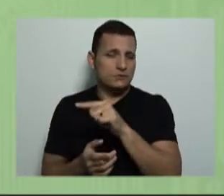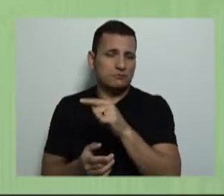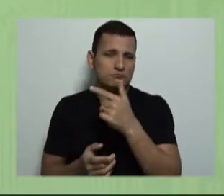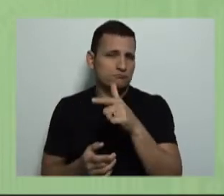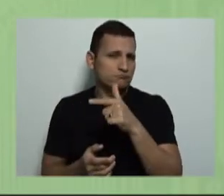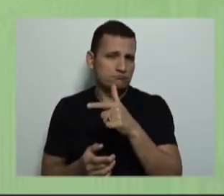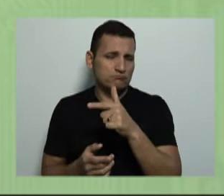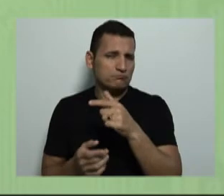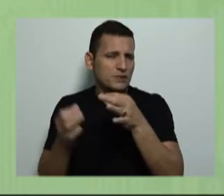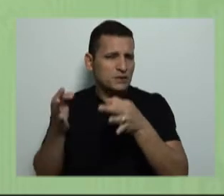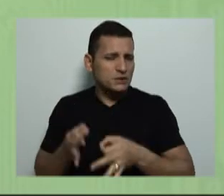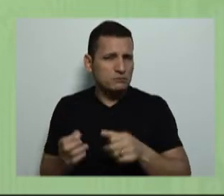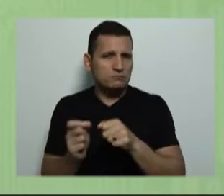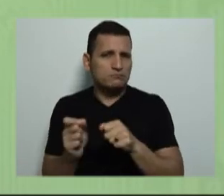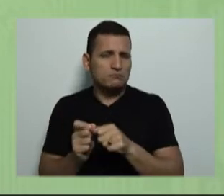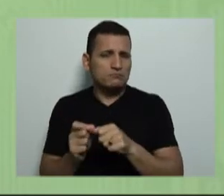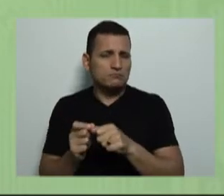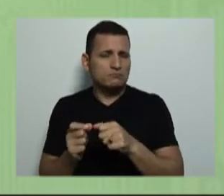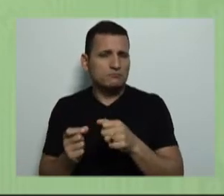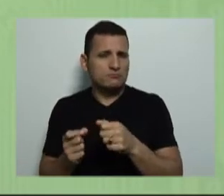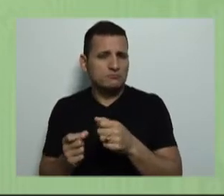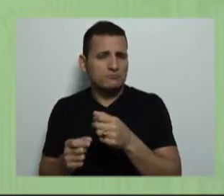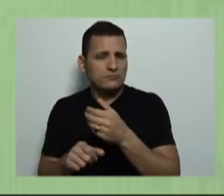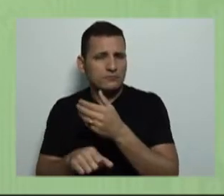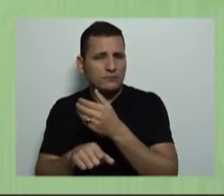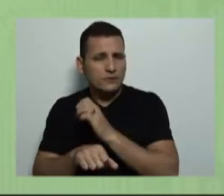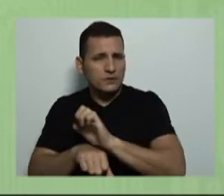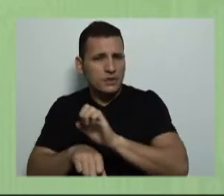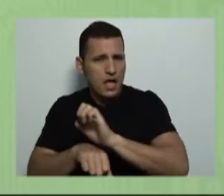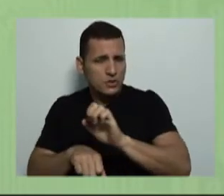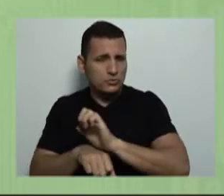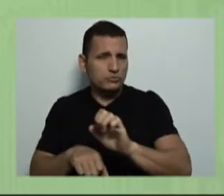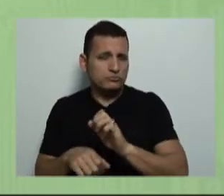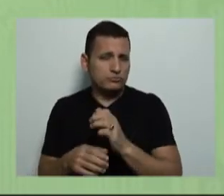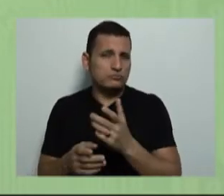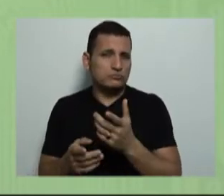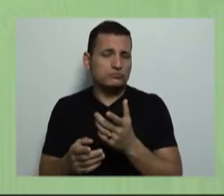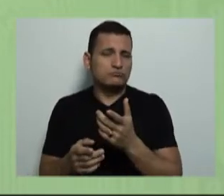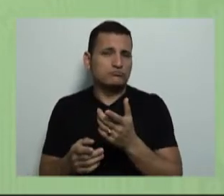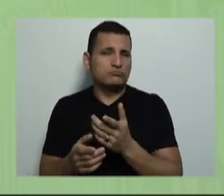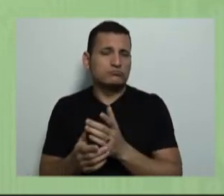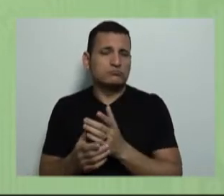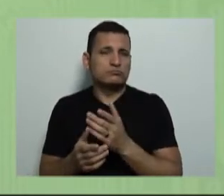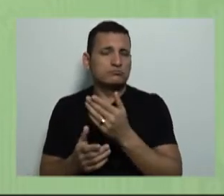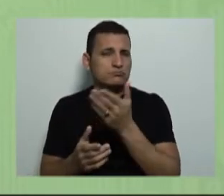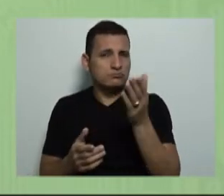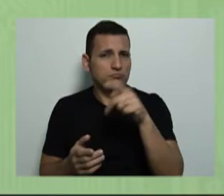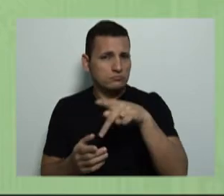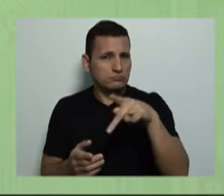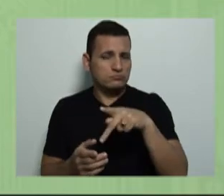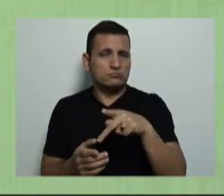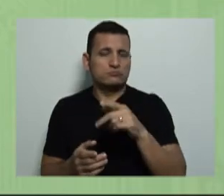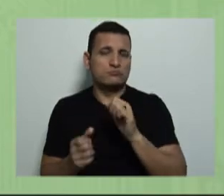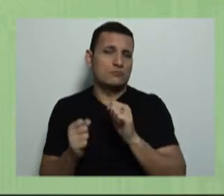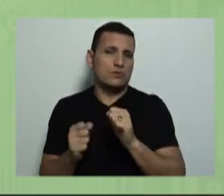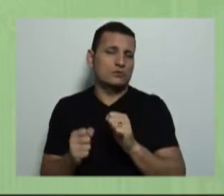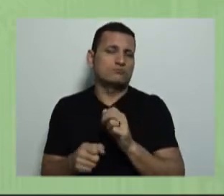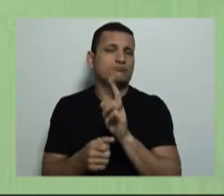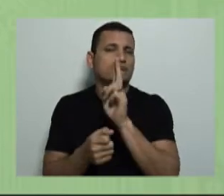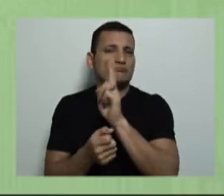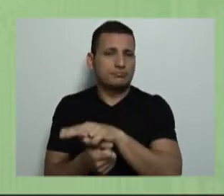especificações mínimas, ou aquilo que o senhor considera como o mínimo que ele deve cumprir, o senhor, como professor, irá